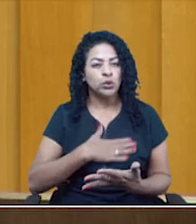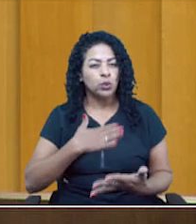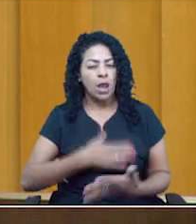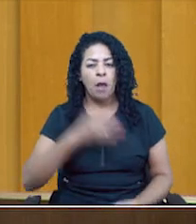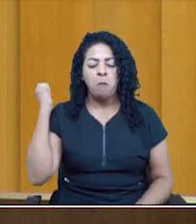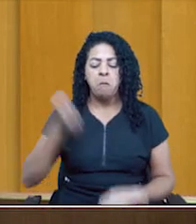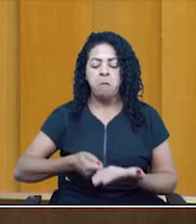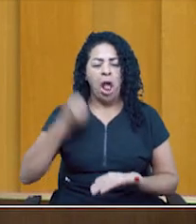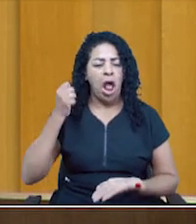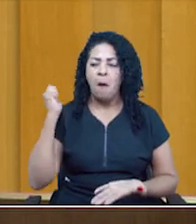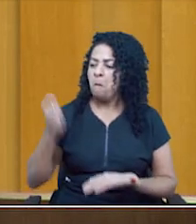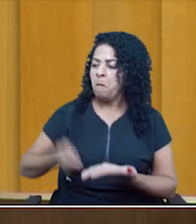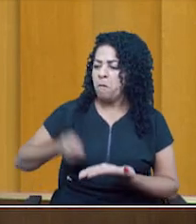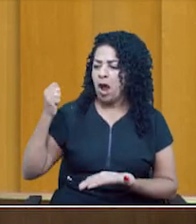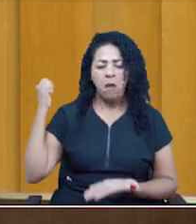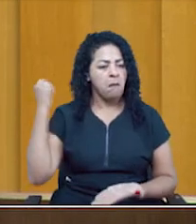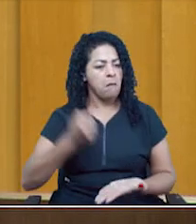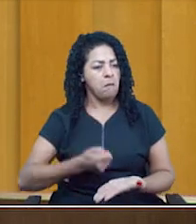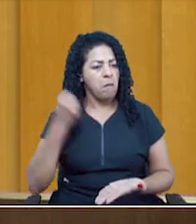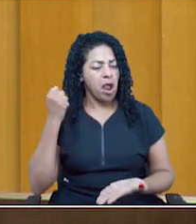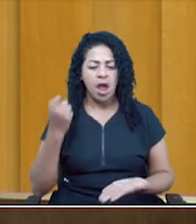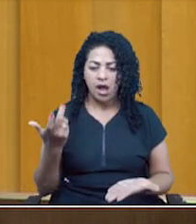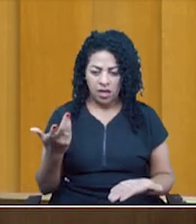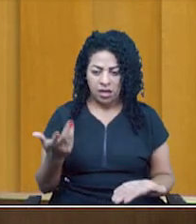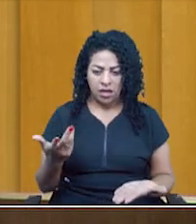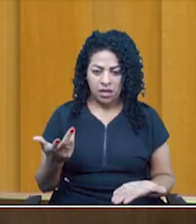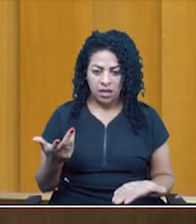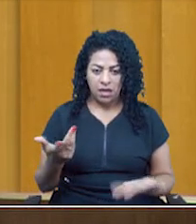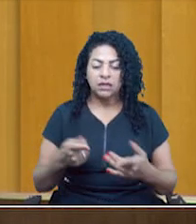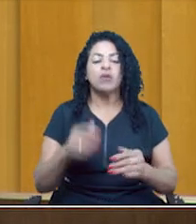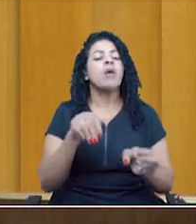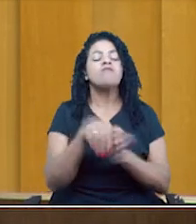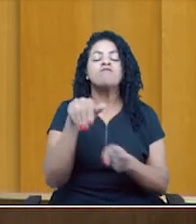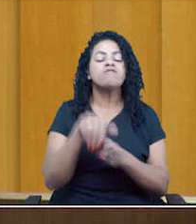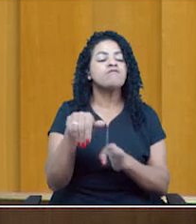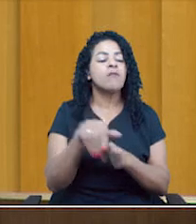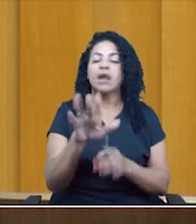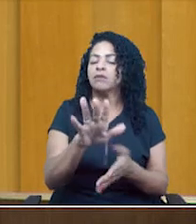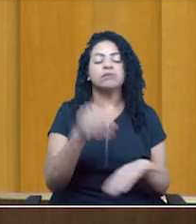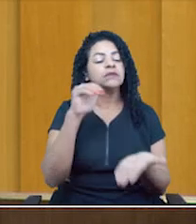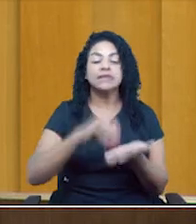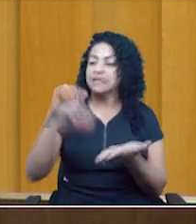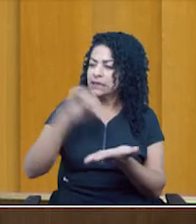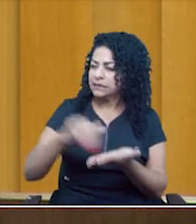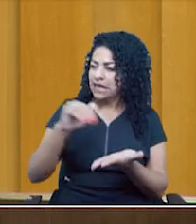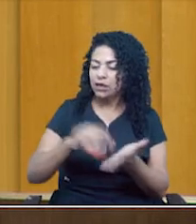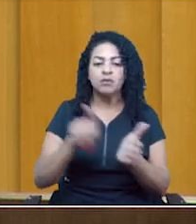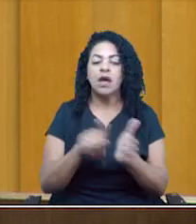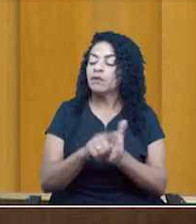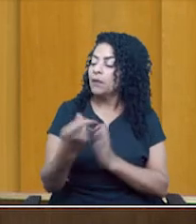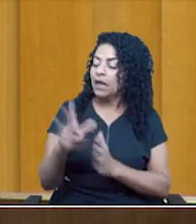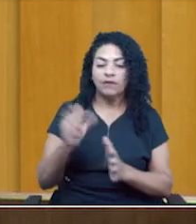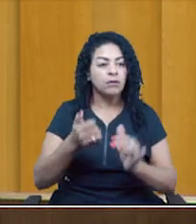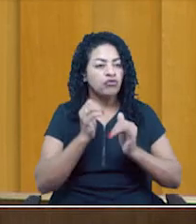ela ditava a sentença para o secretário de audiência e publicava imediatamente. Ela